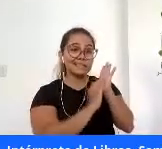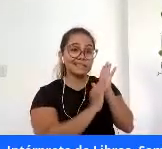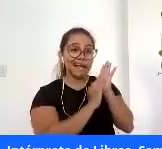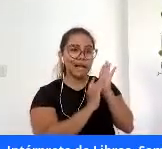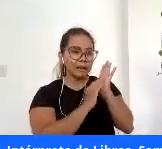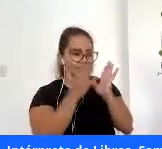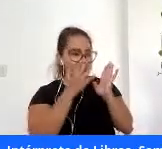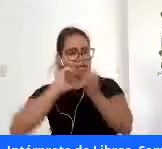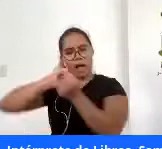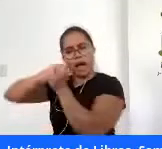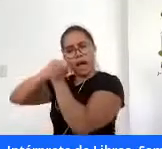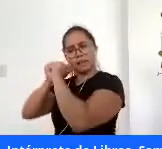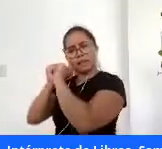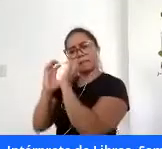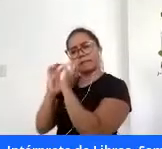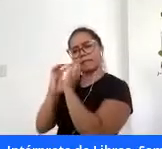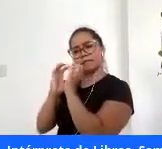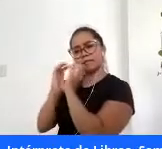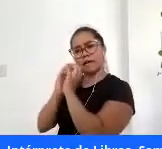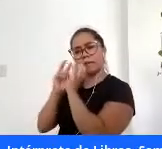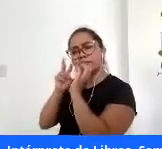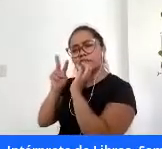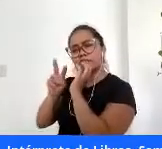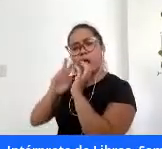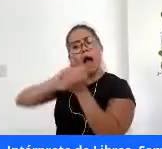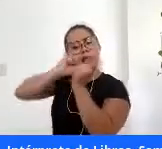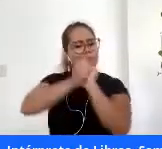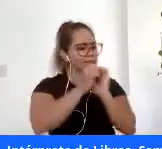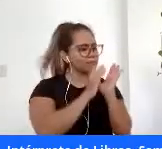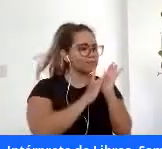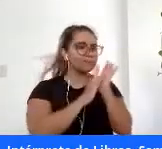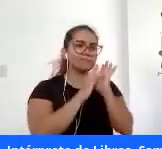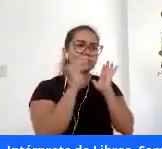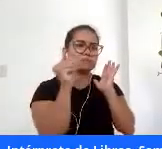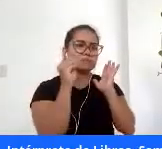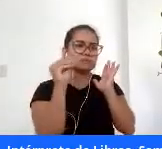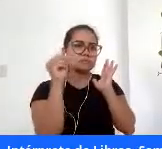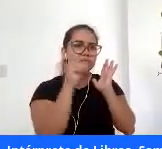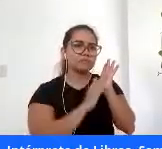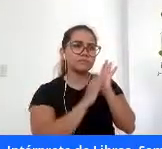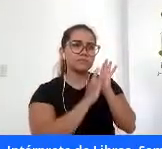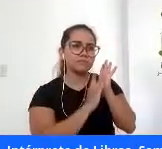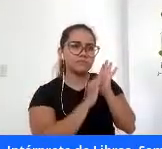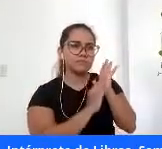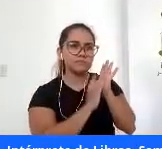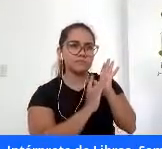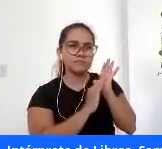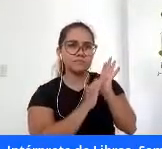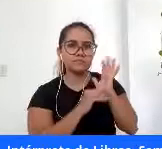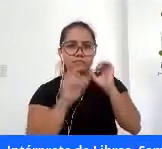referente à visão. E eu vou falar um pouco mais a fundo para vocês mais adiante.